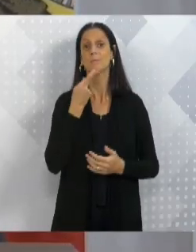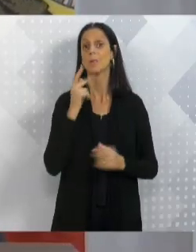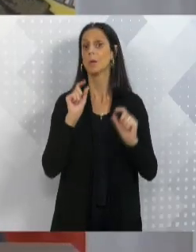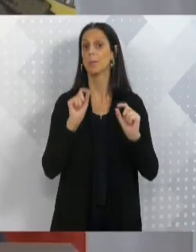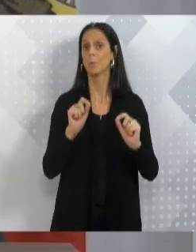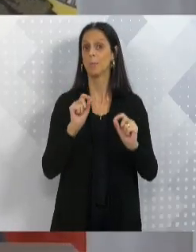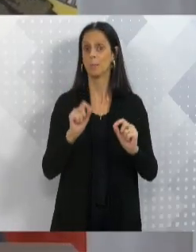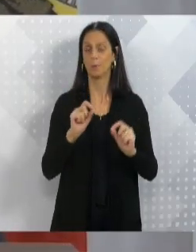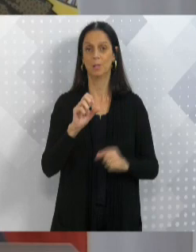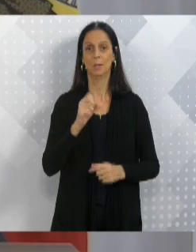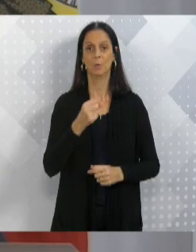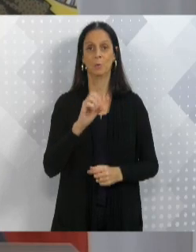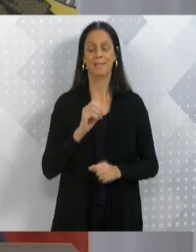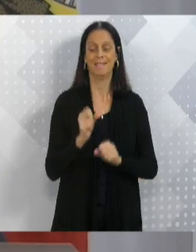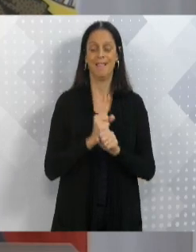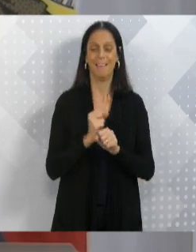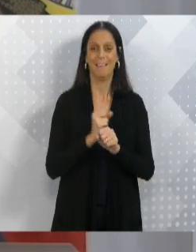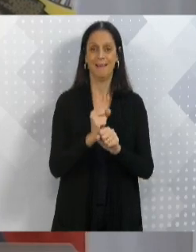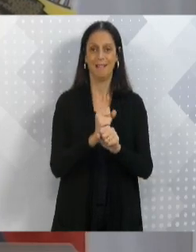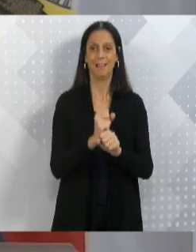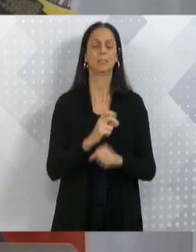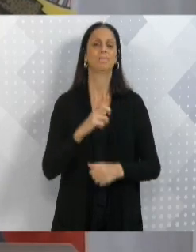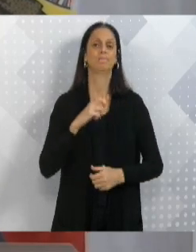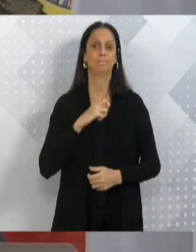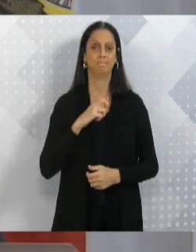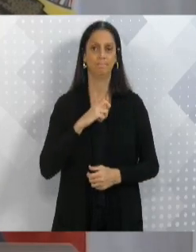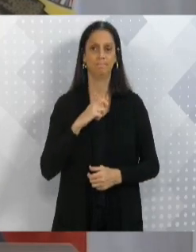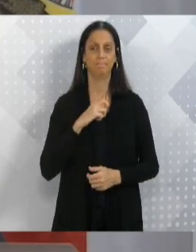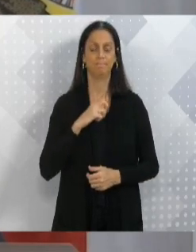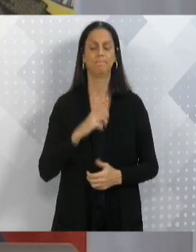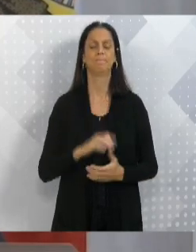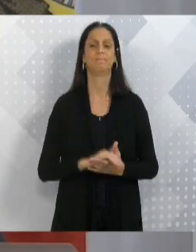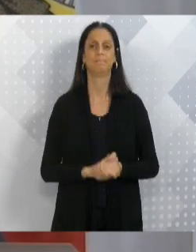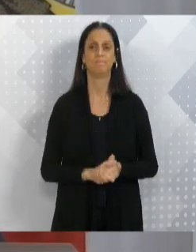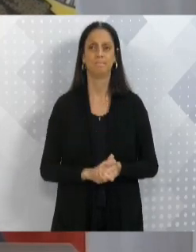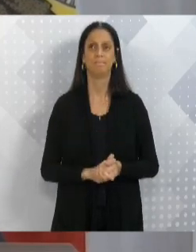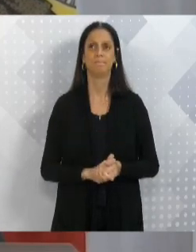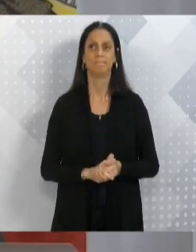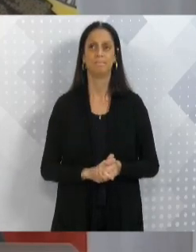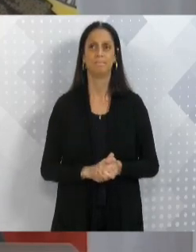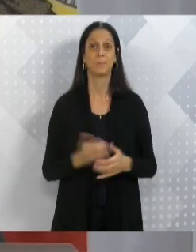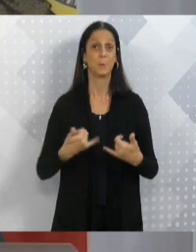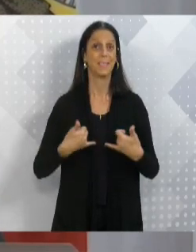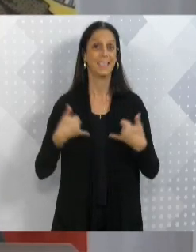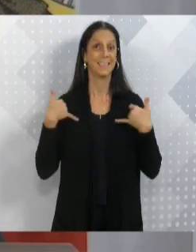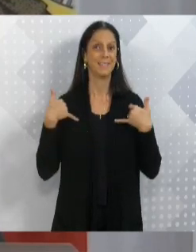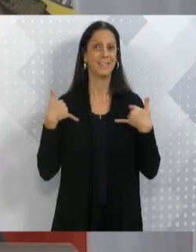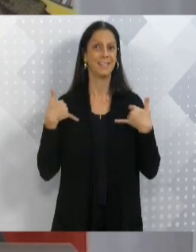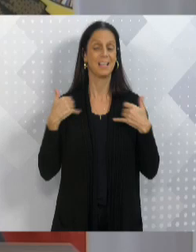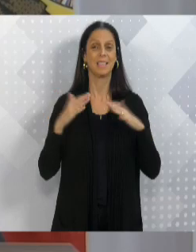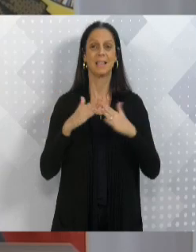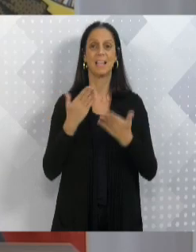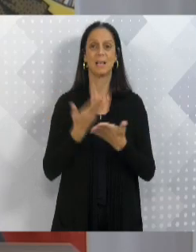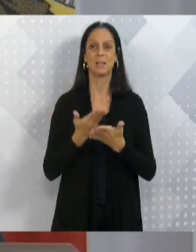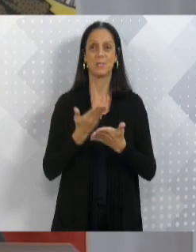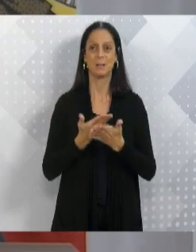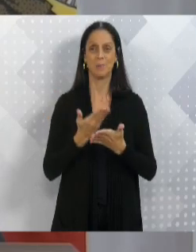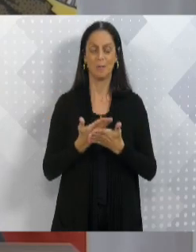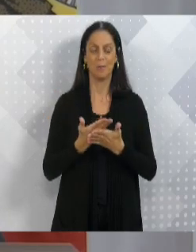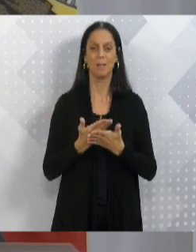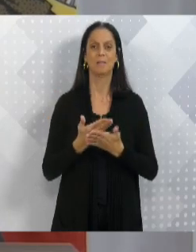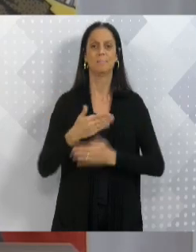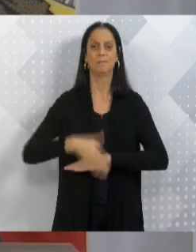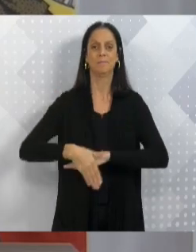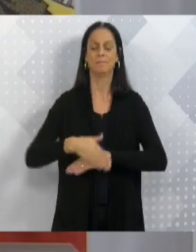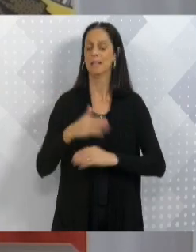os 80 anos que tivemos de aniversário da Escola Básica General Lúcio